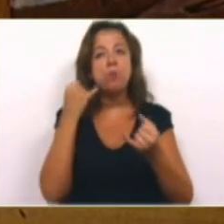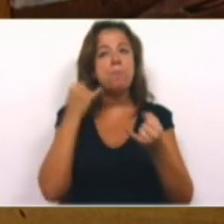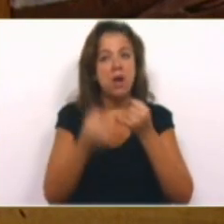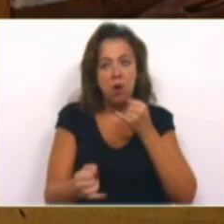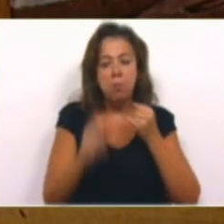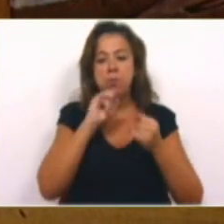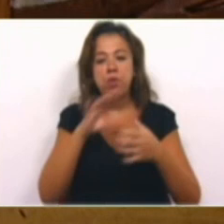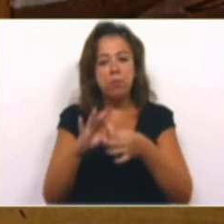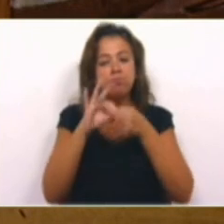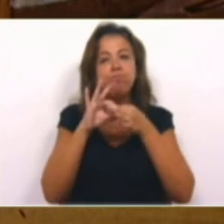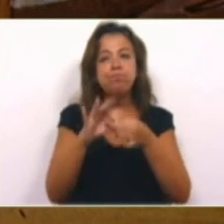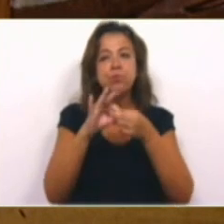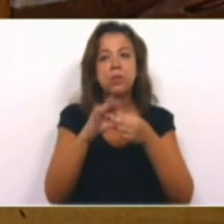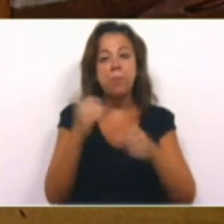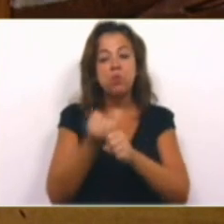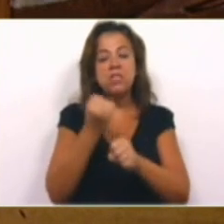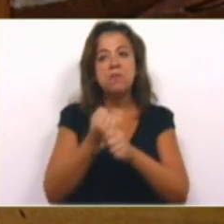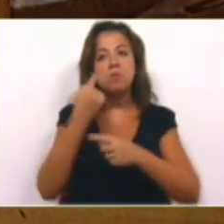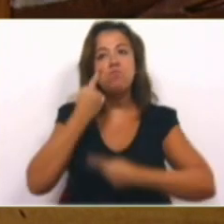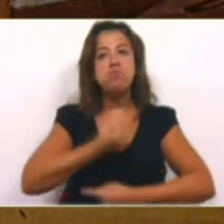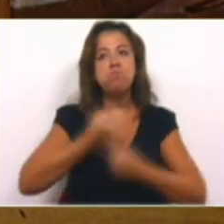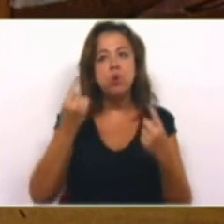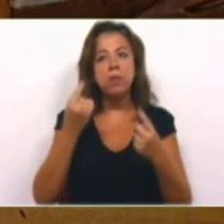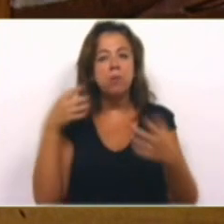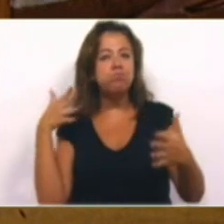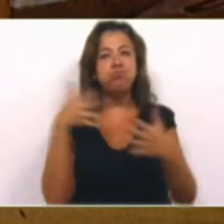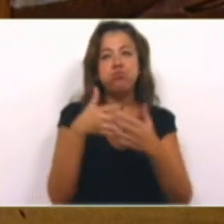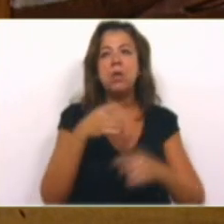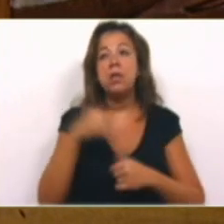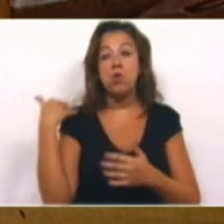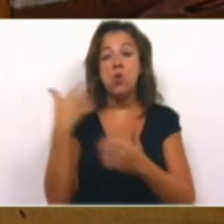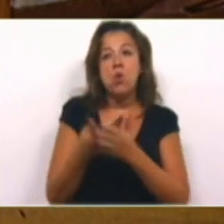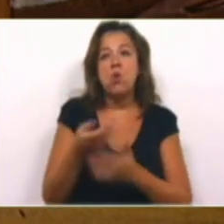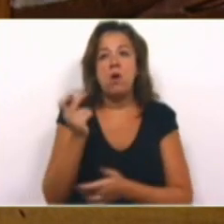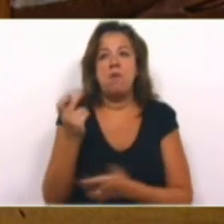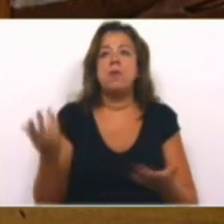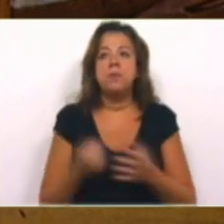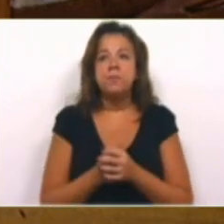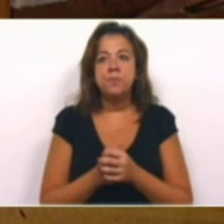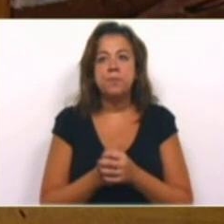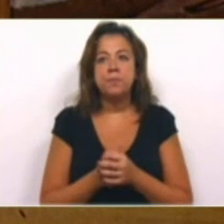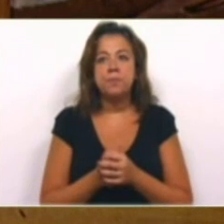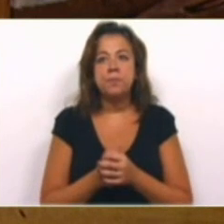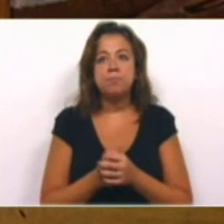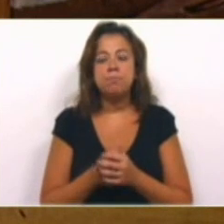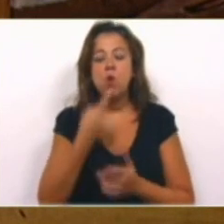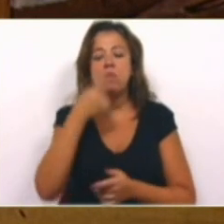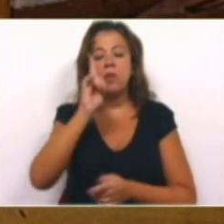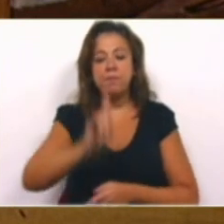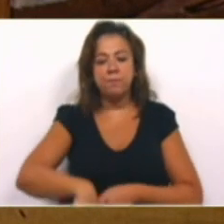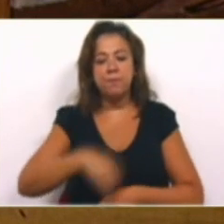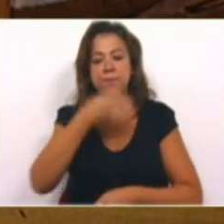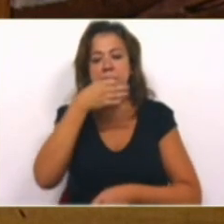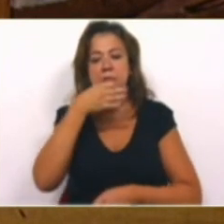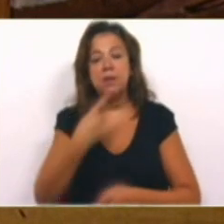coesão e para um serviço público que tem sido atacado nos últimos anos. E voltemos à questão da revisão